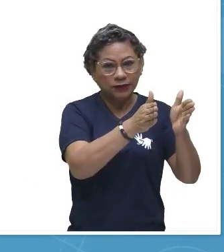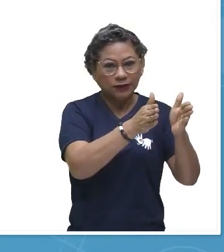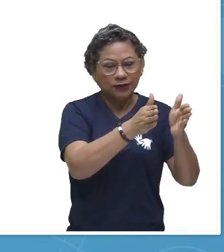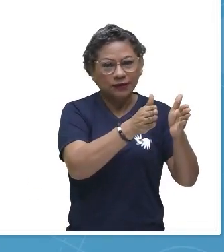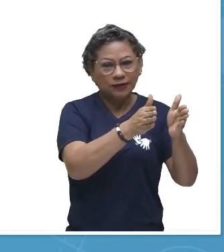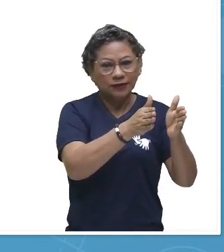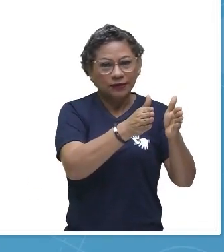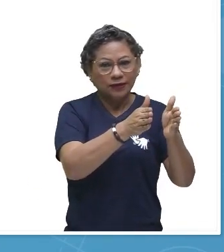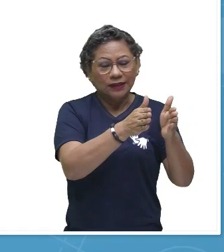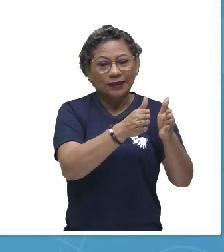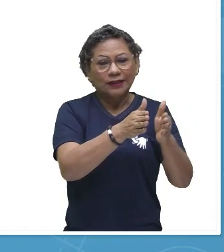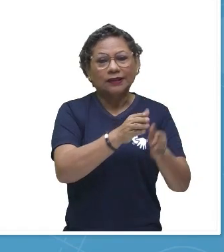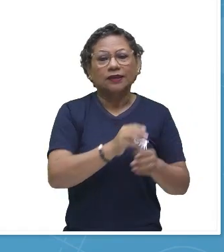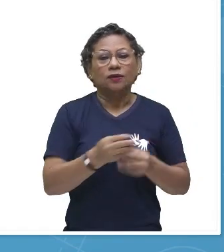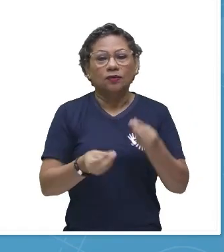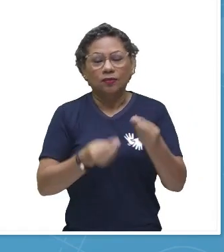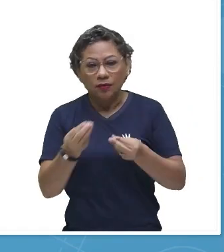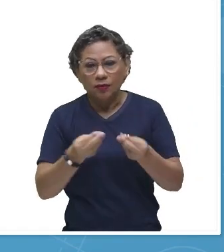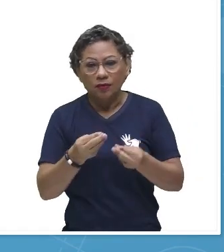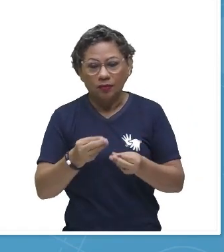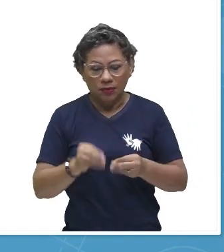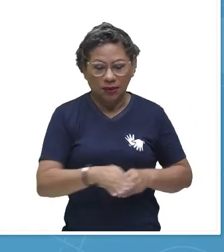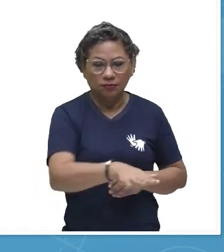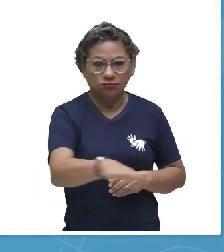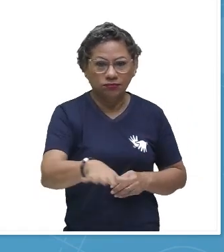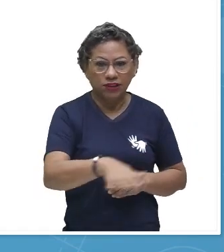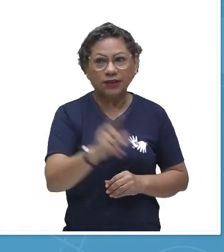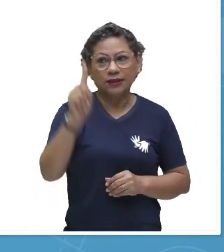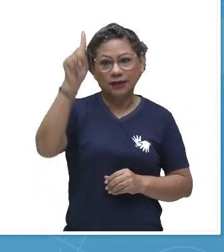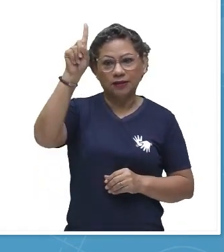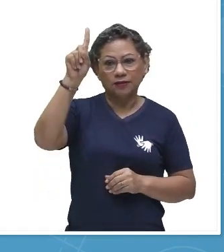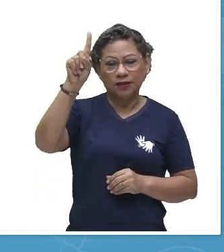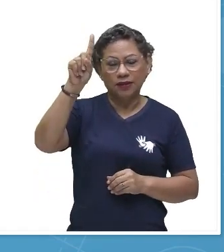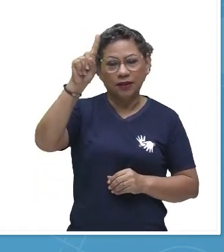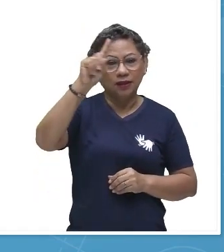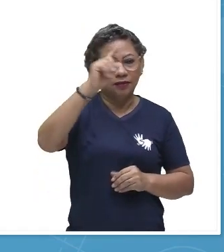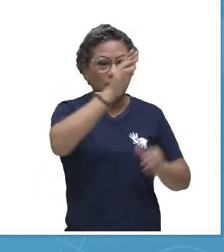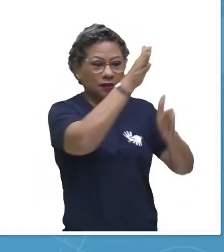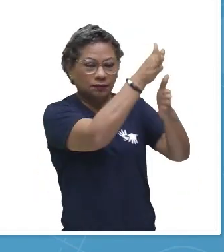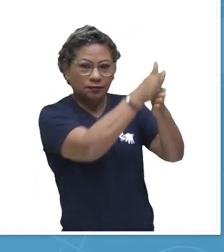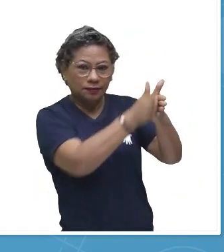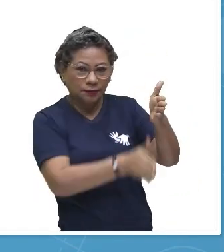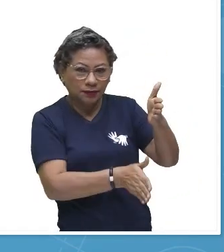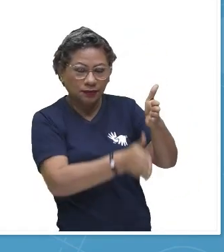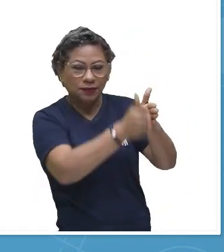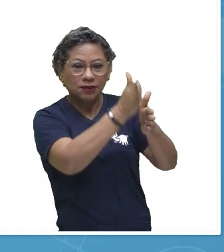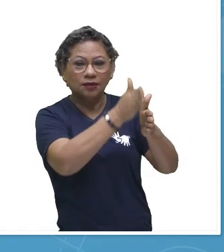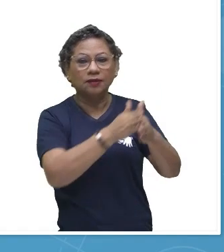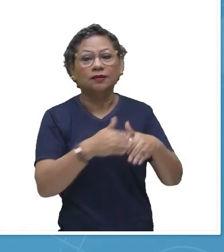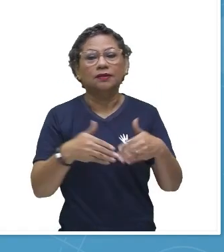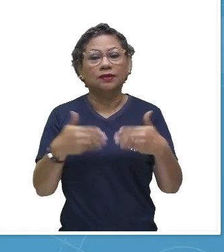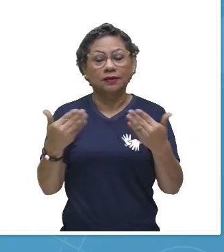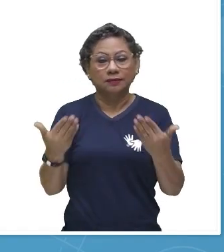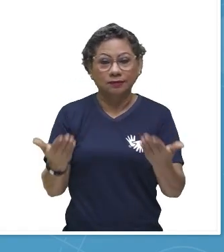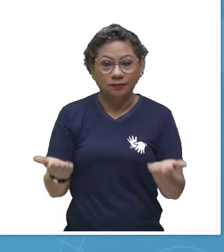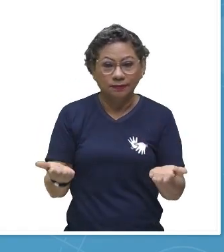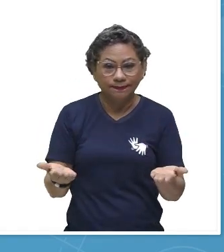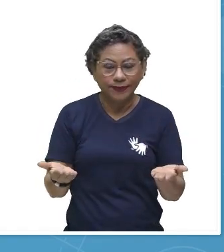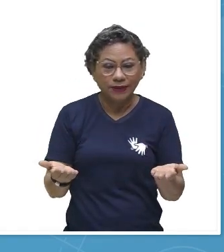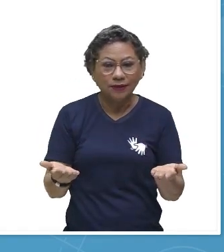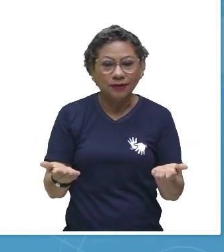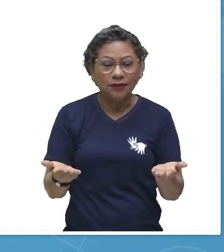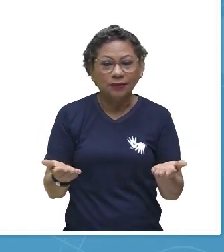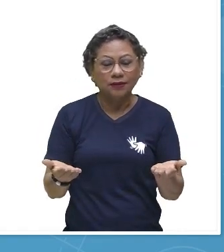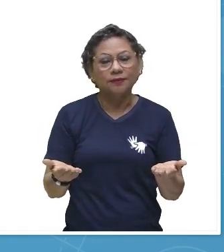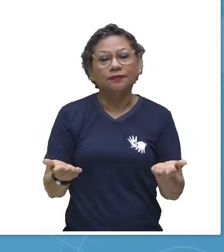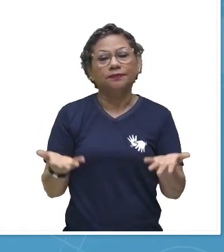estão no chão, ou se elas estão em planos diferentes. Se uma está na parede, se outra está no chão, se outra está no teto. E